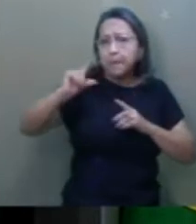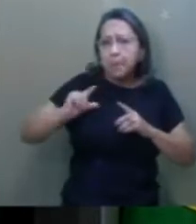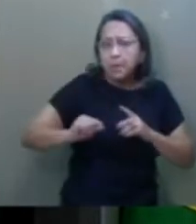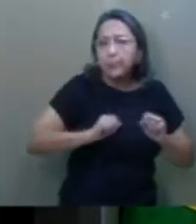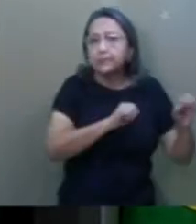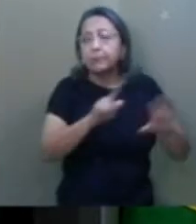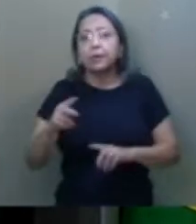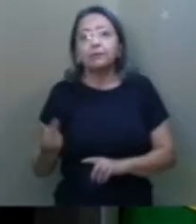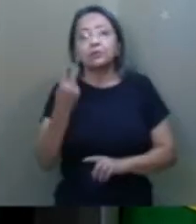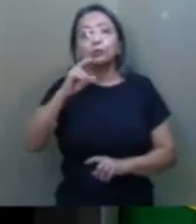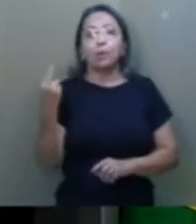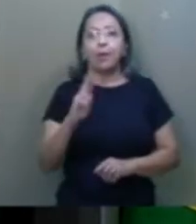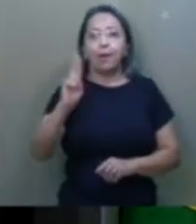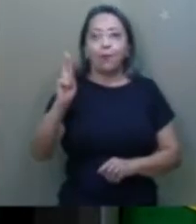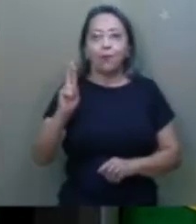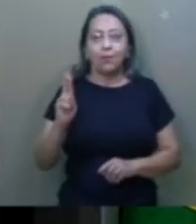semana na valorização do real.